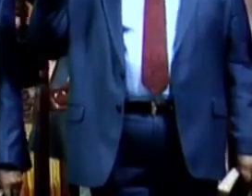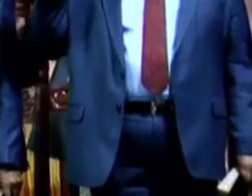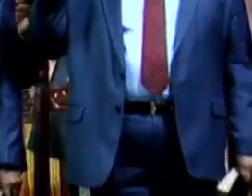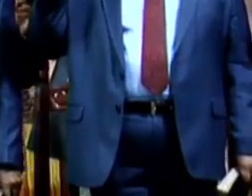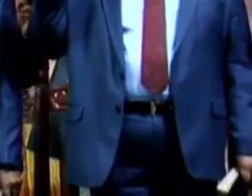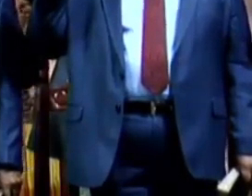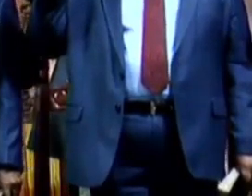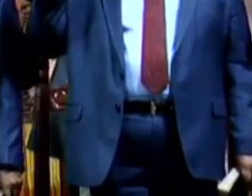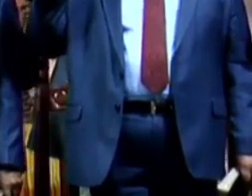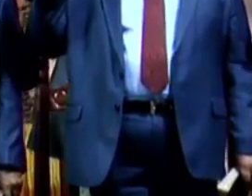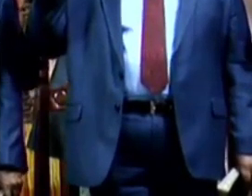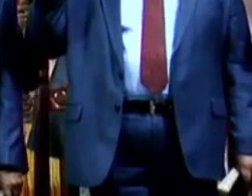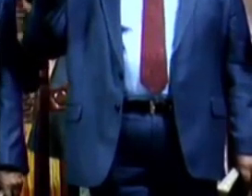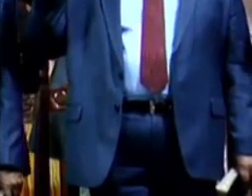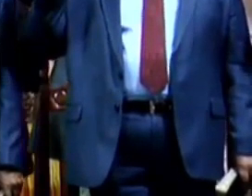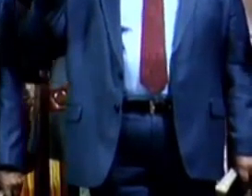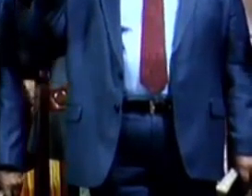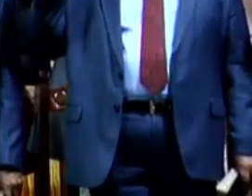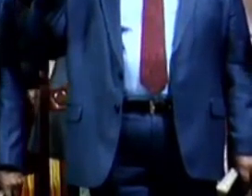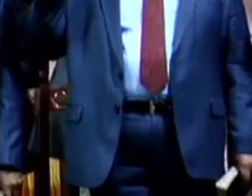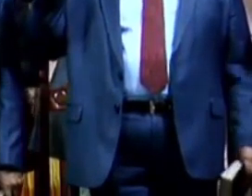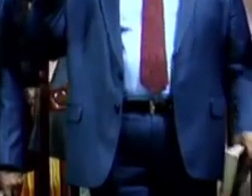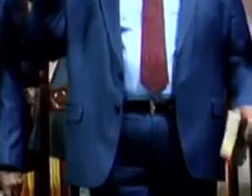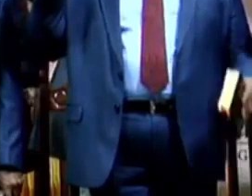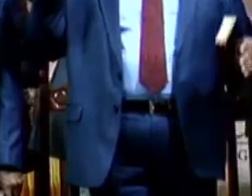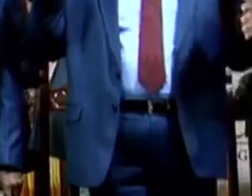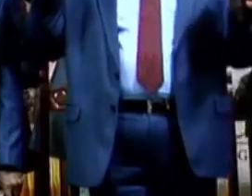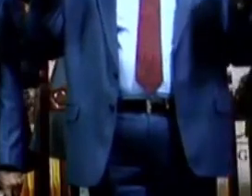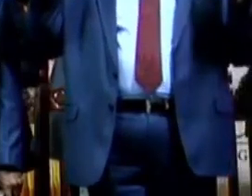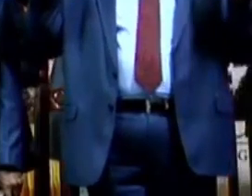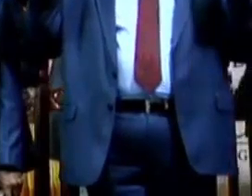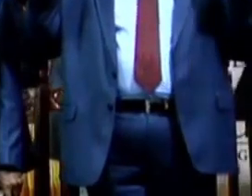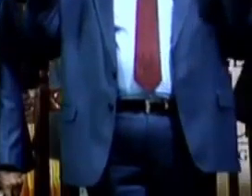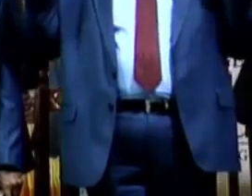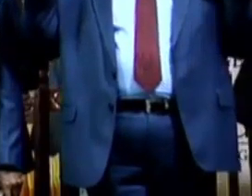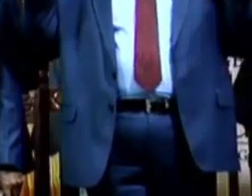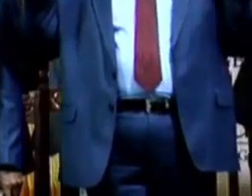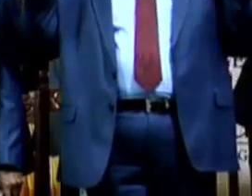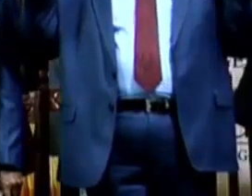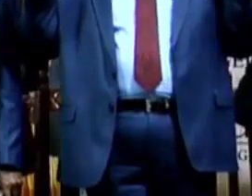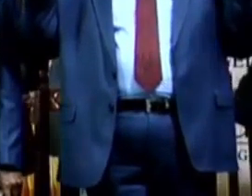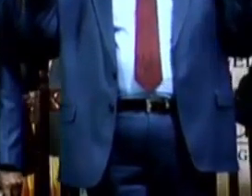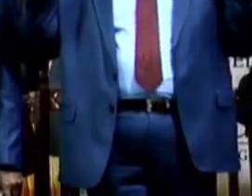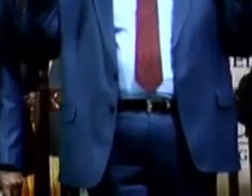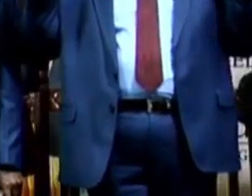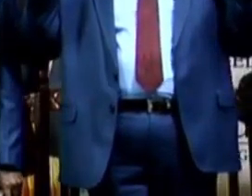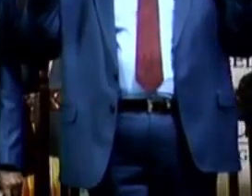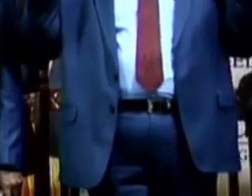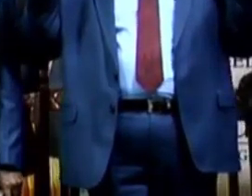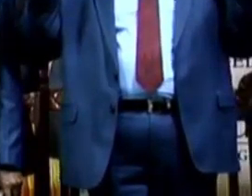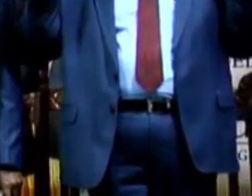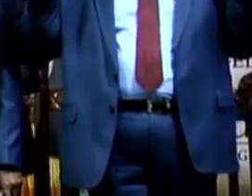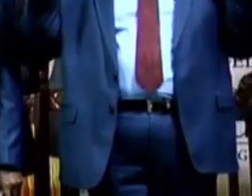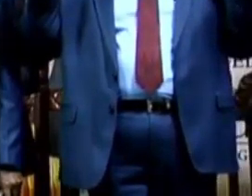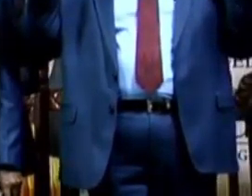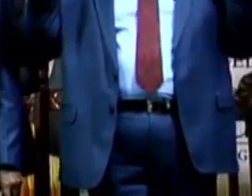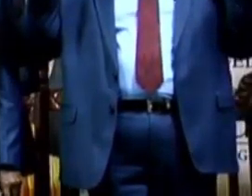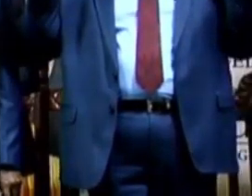quero e espero em ti que o Senhor comece a avivar agora.